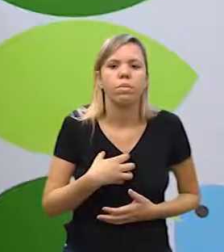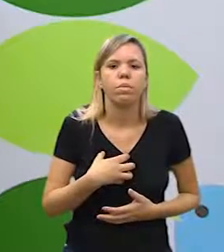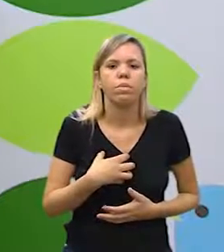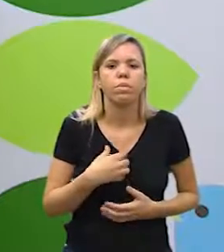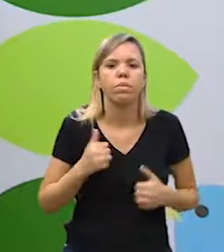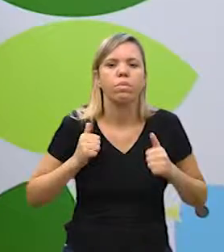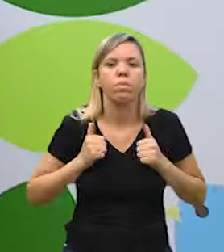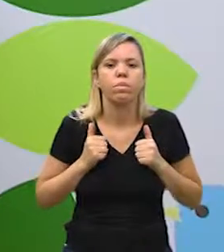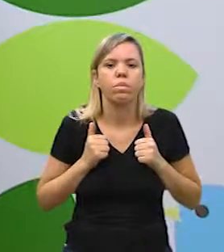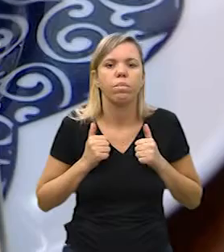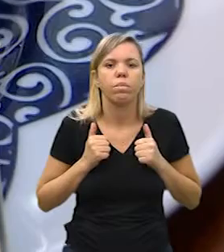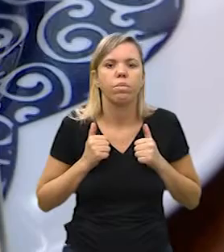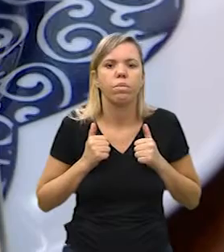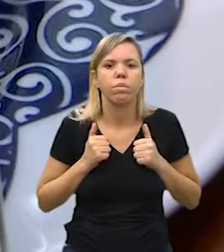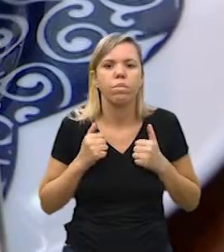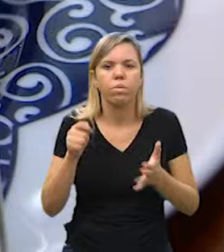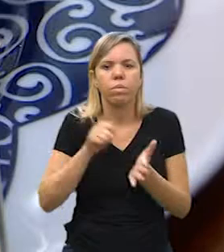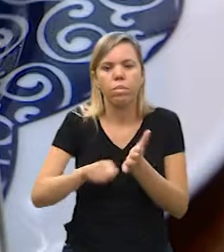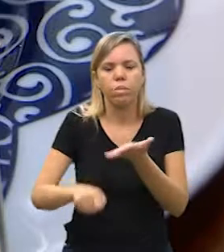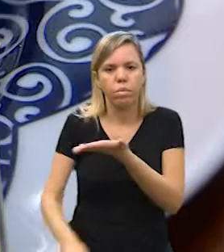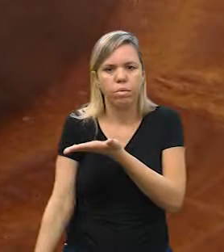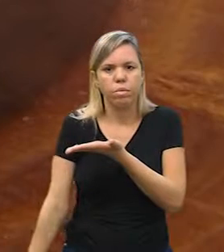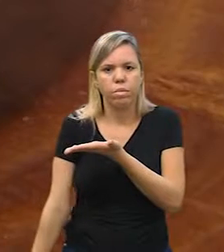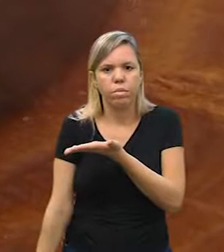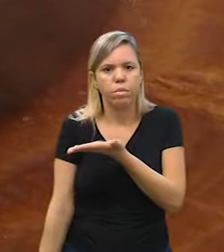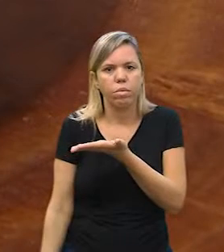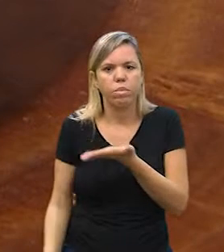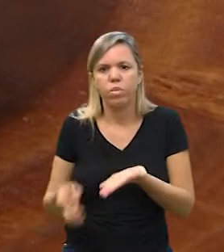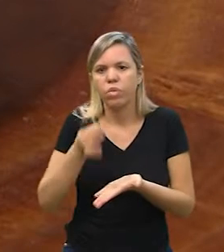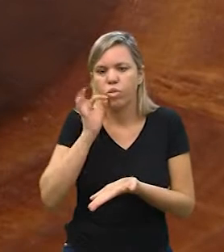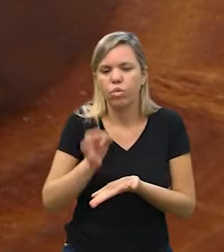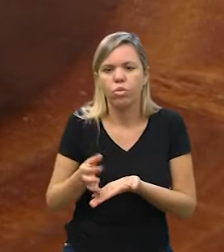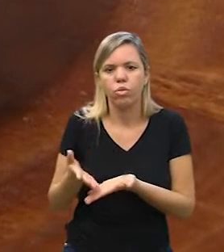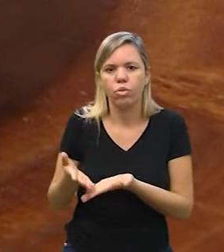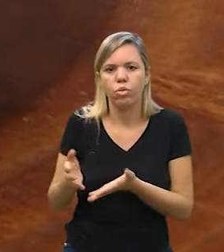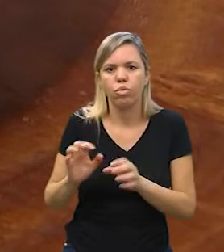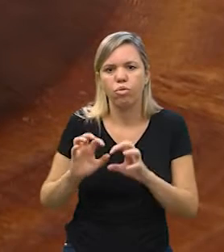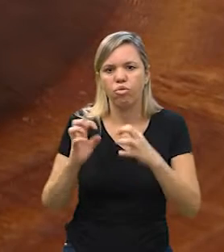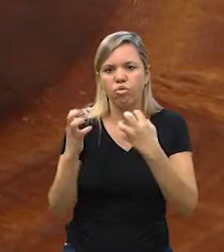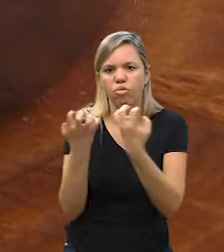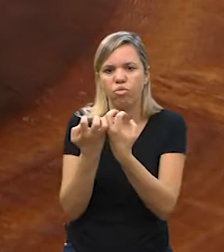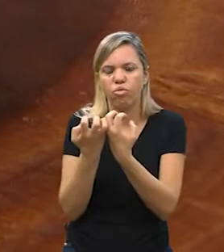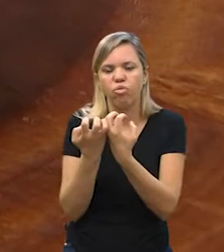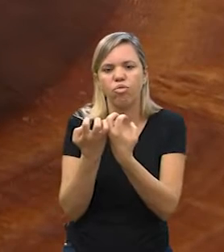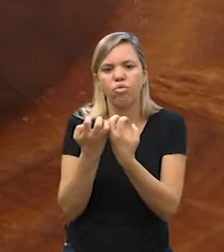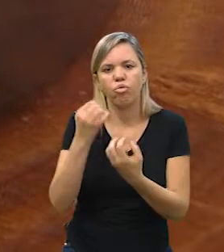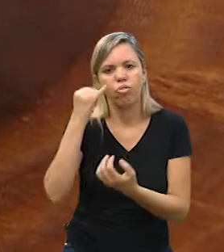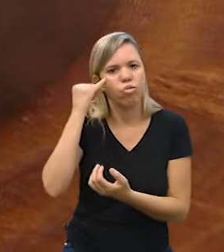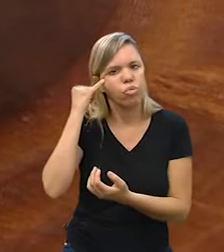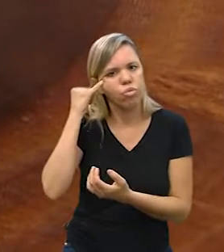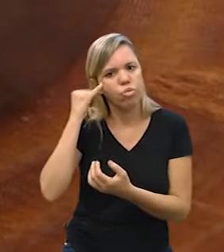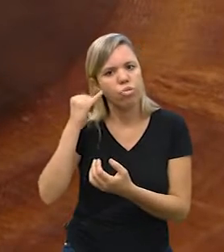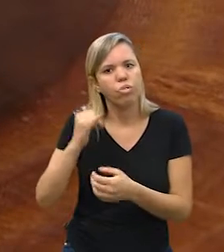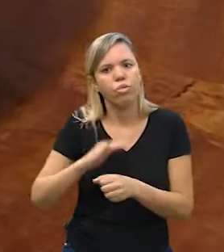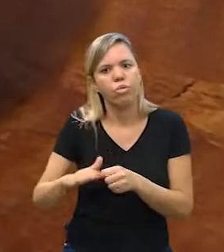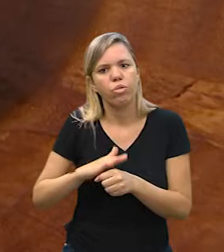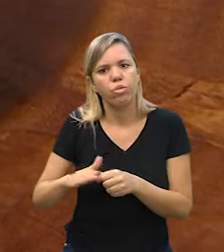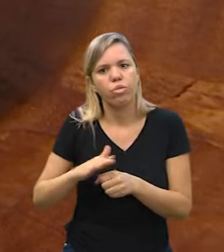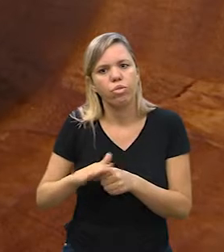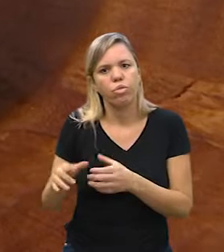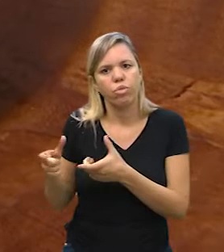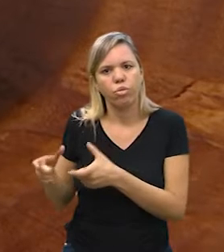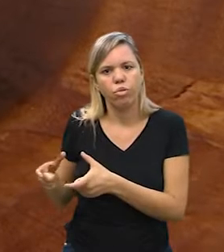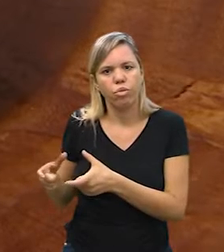pouco mais confortável. Então anote aí: uma xícara de chá de abóbora japonesa picada com casca,